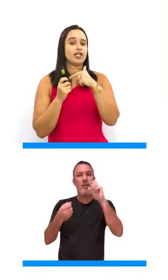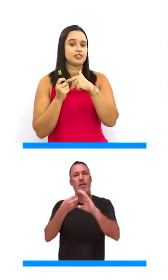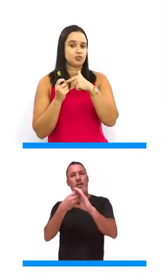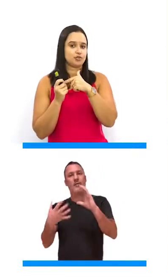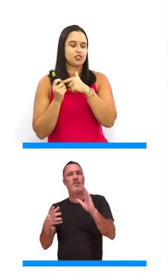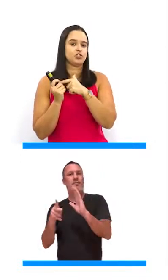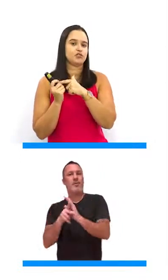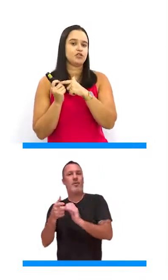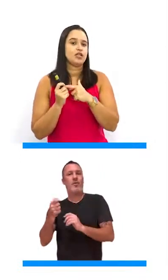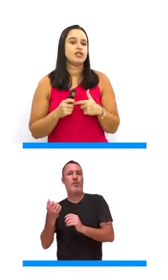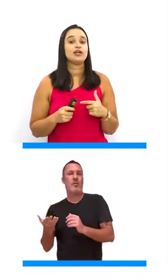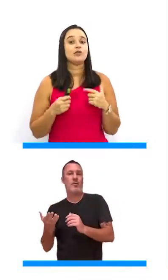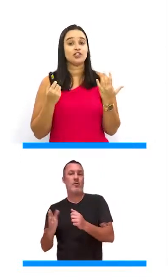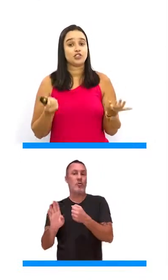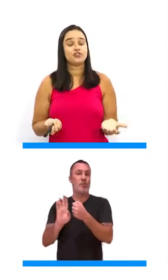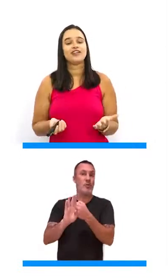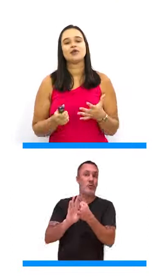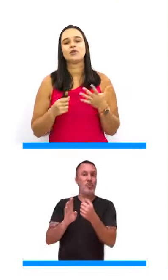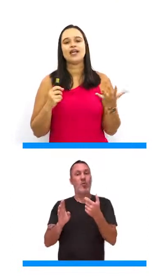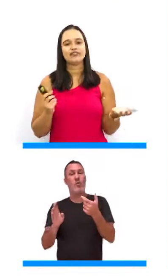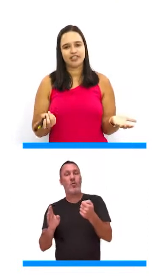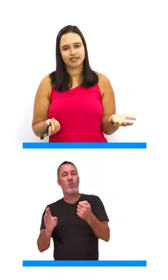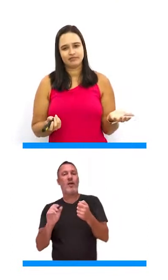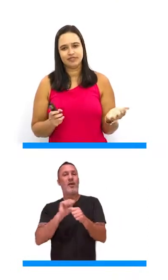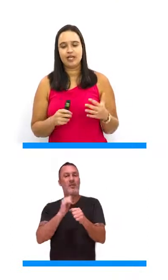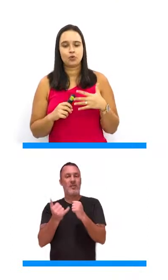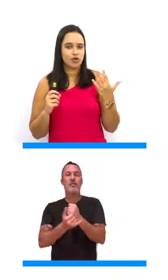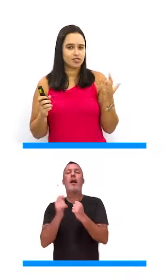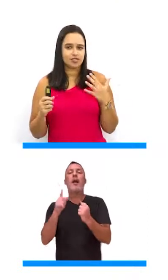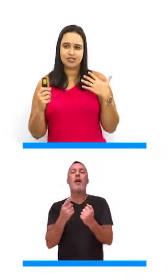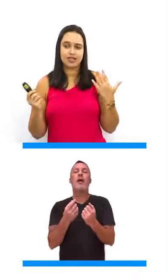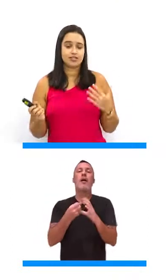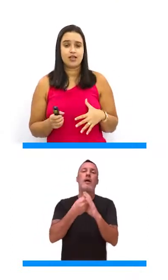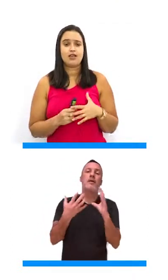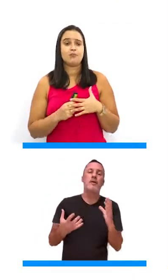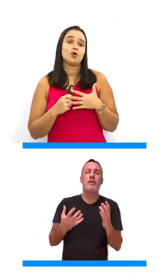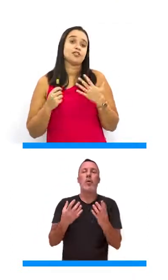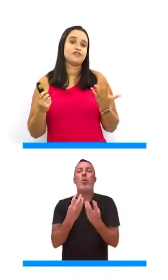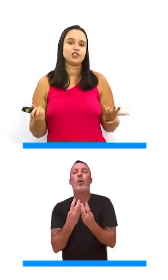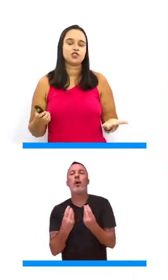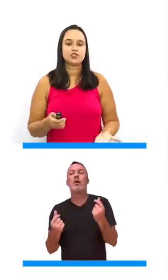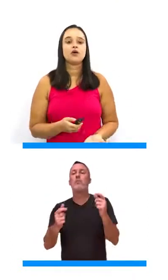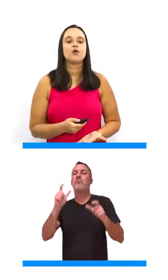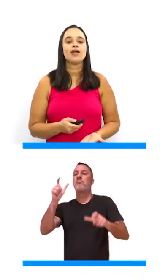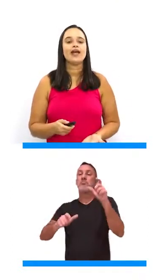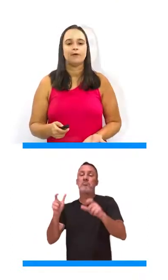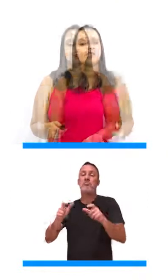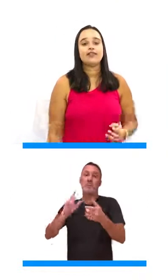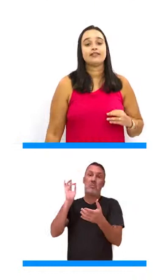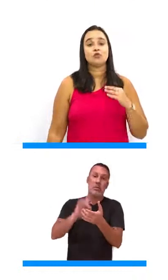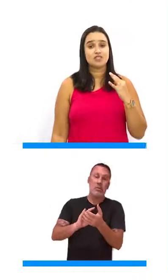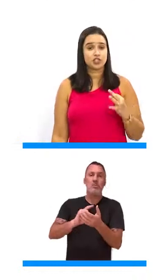a esse substantivo. Então, o adjetivo, ele qualifica, né? Coisas, seres, pode ser fictícia ou